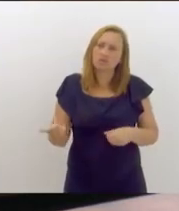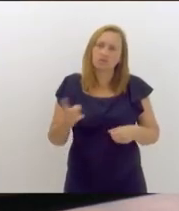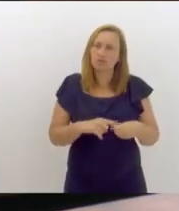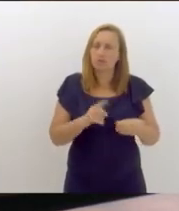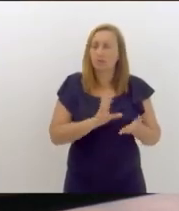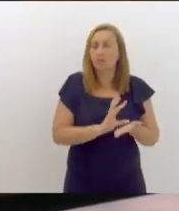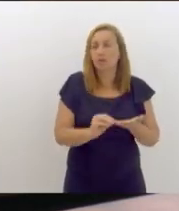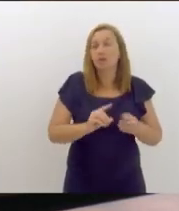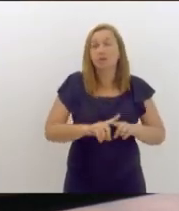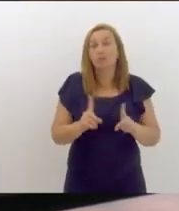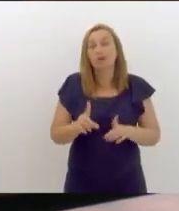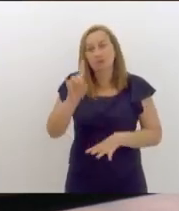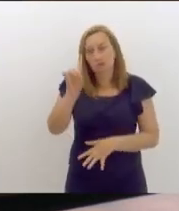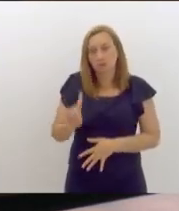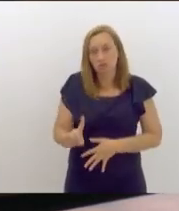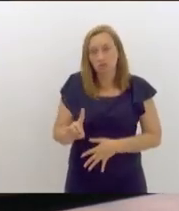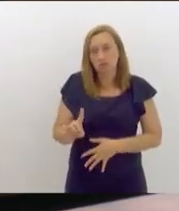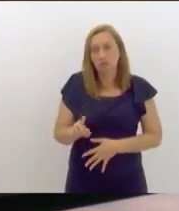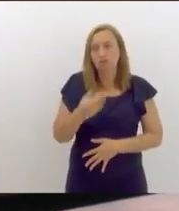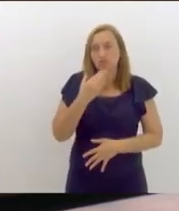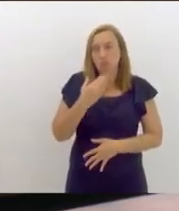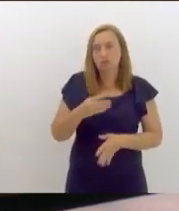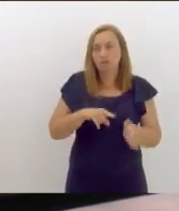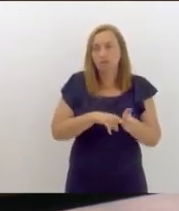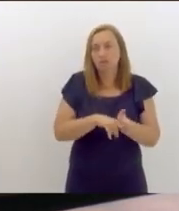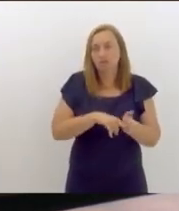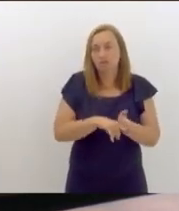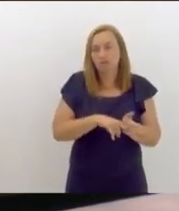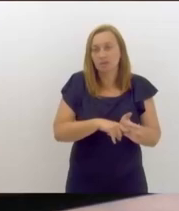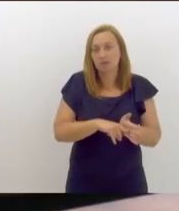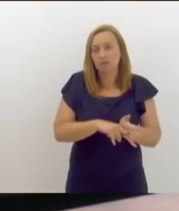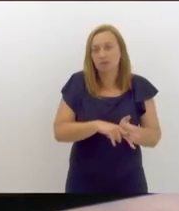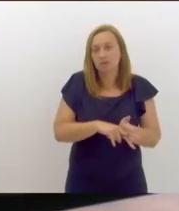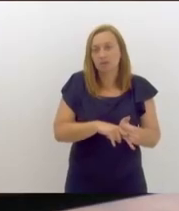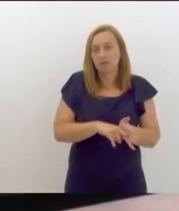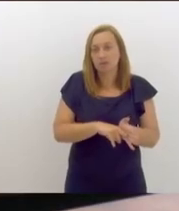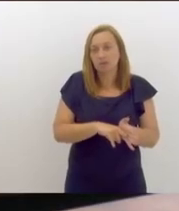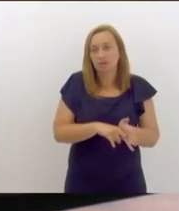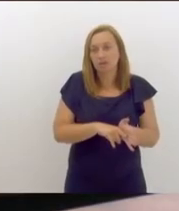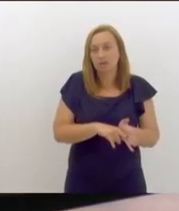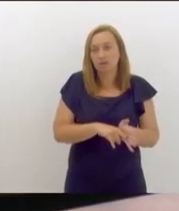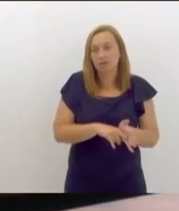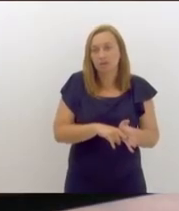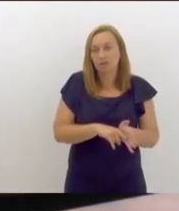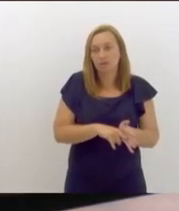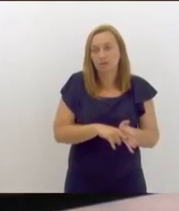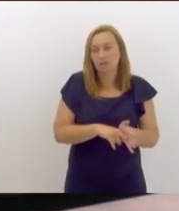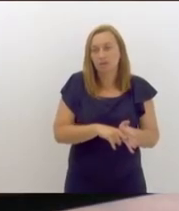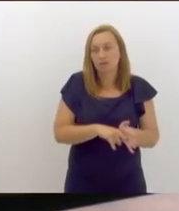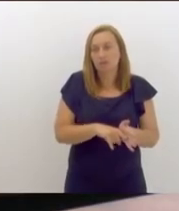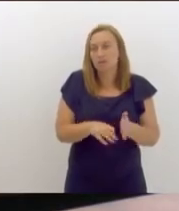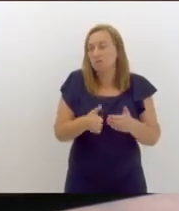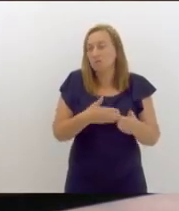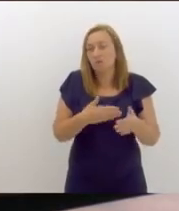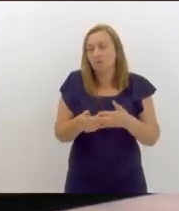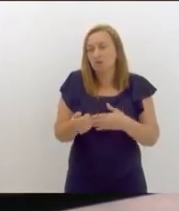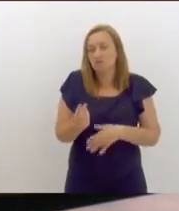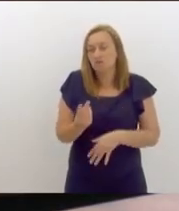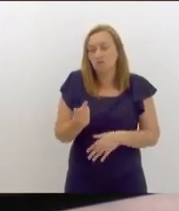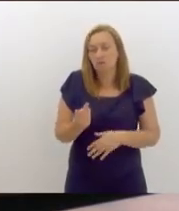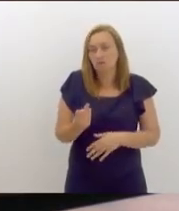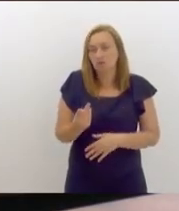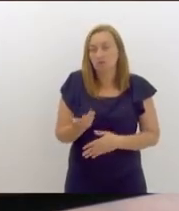mas o direito de pedir de coração de cor ou verificação de rotação seja qualquer um dos